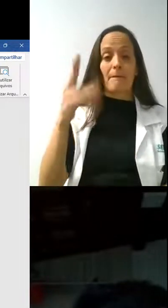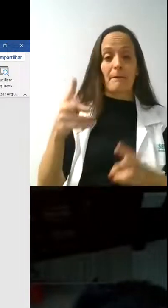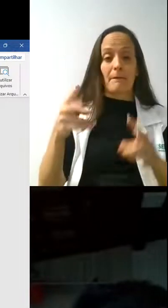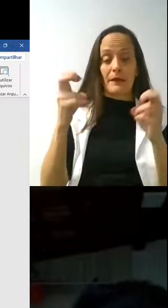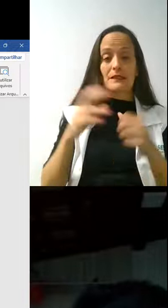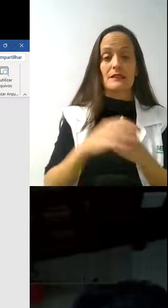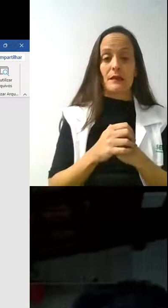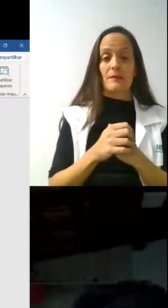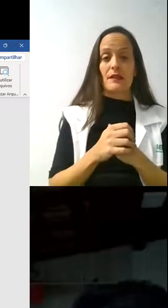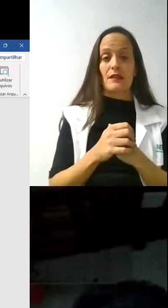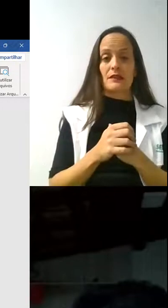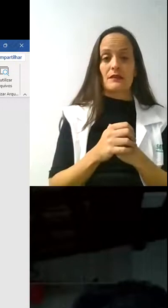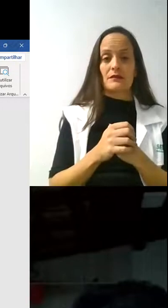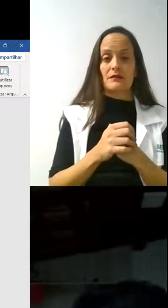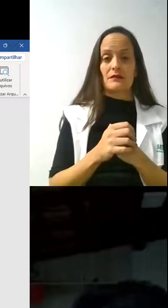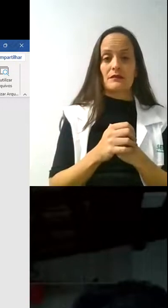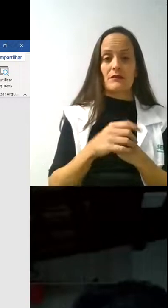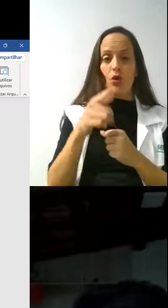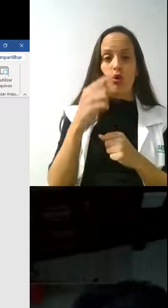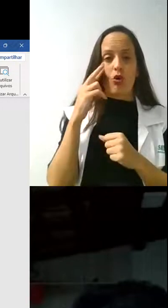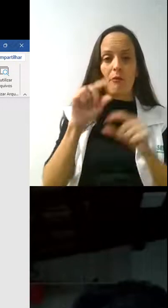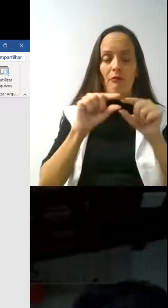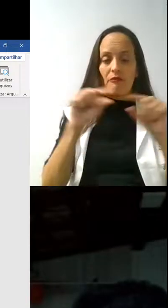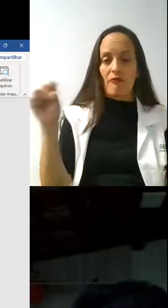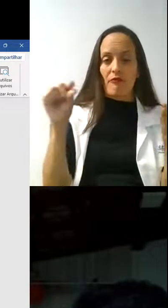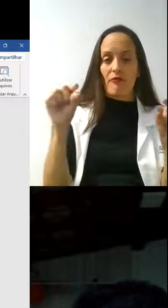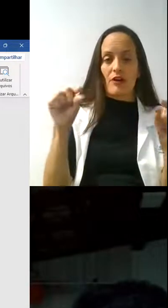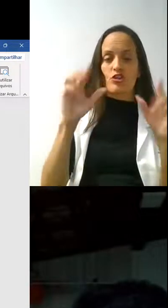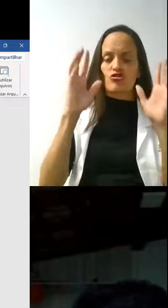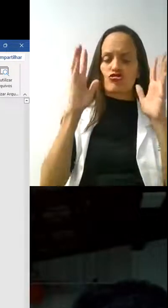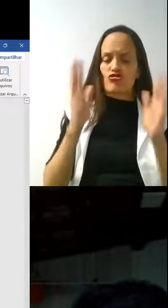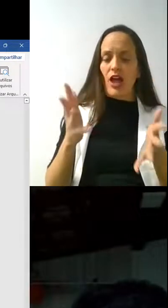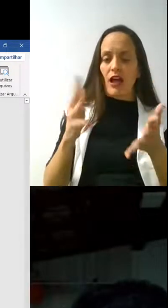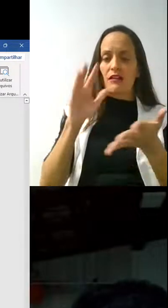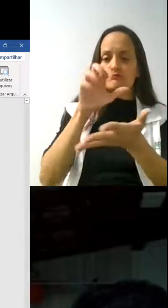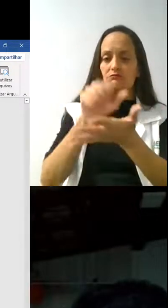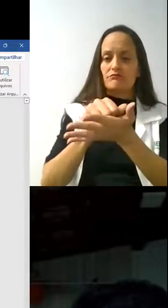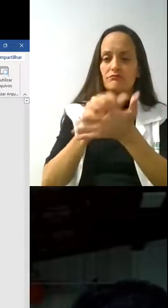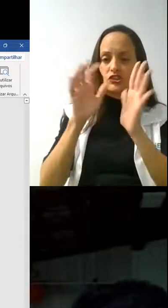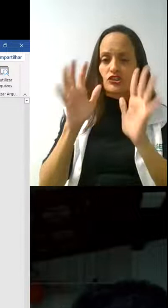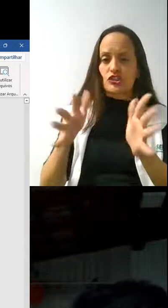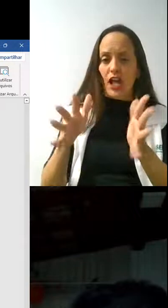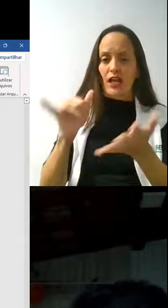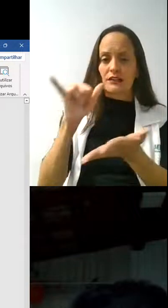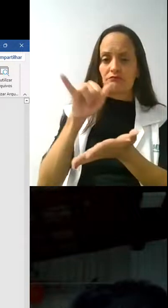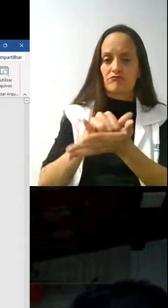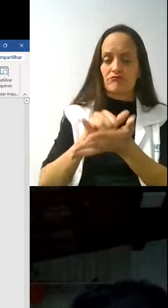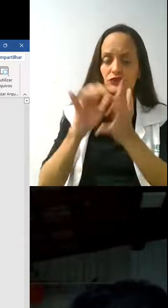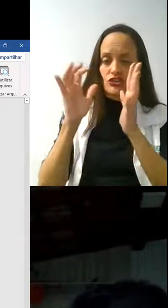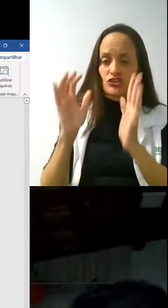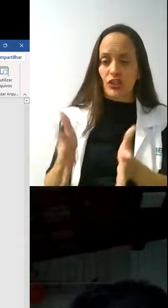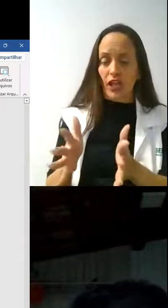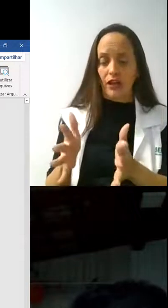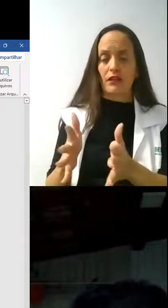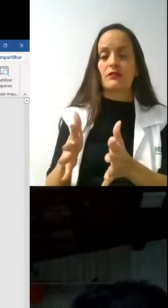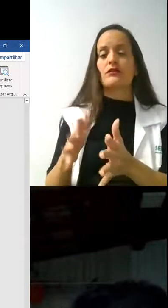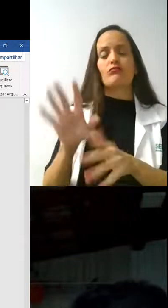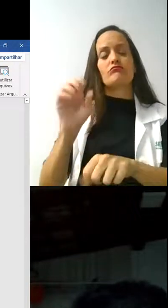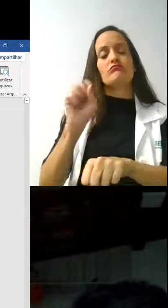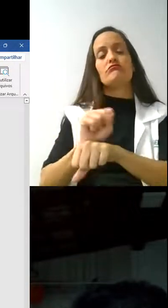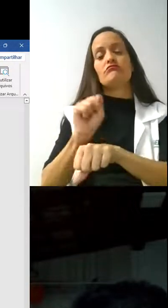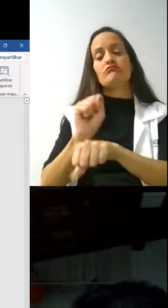colocar aqui, ó, já instalado. Que no caso é o que vai ser substituído, né? Então, o transformador que já está instalado,